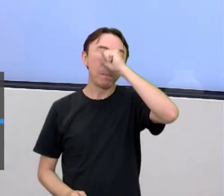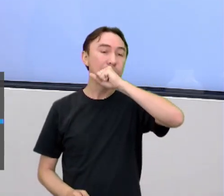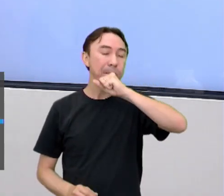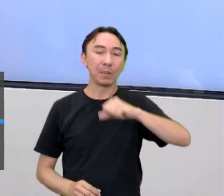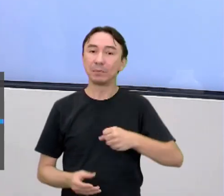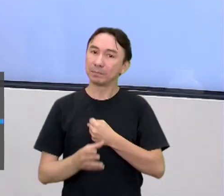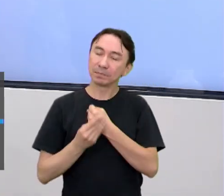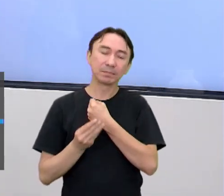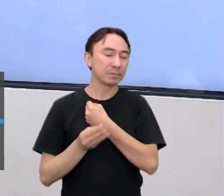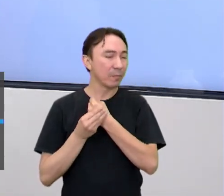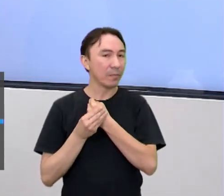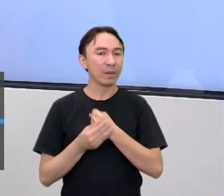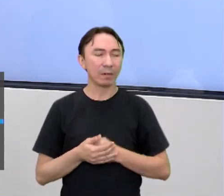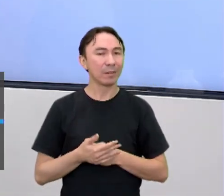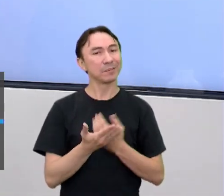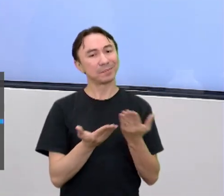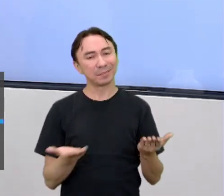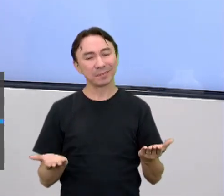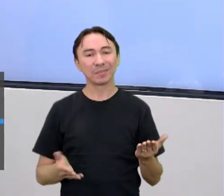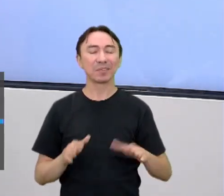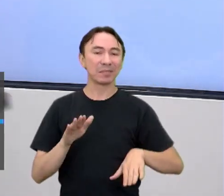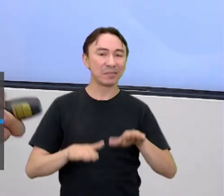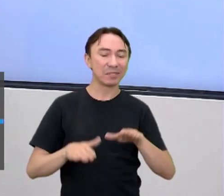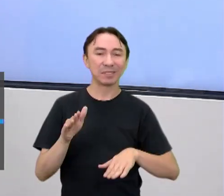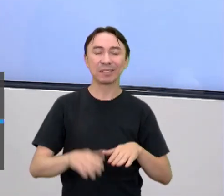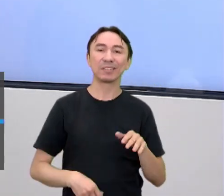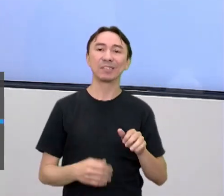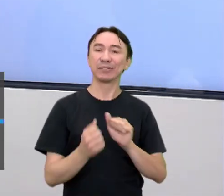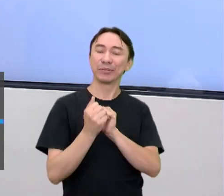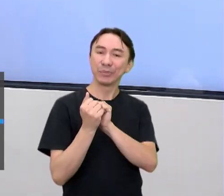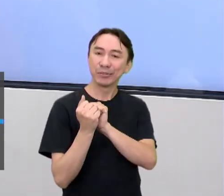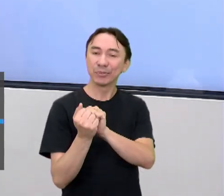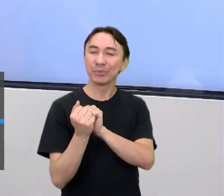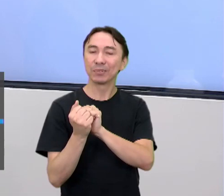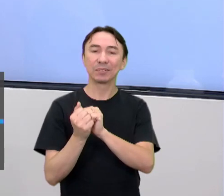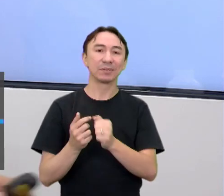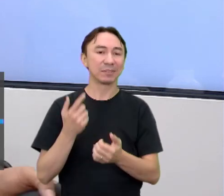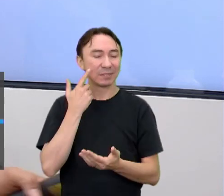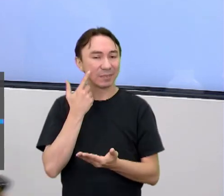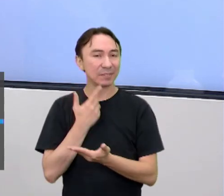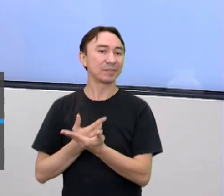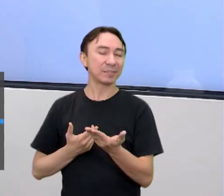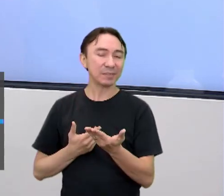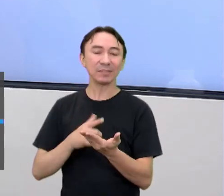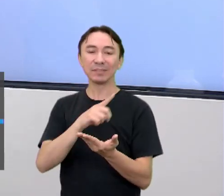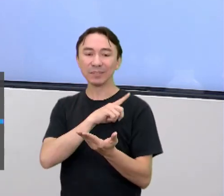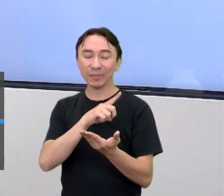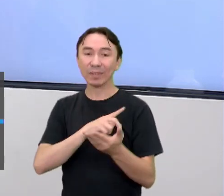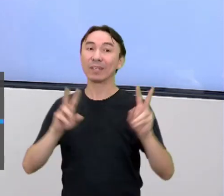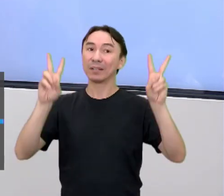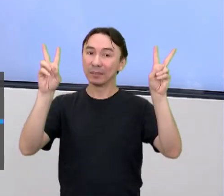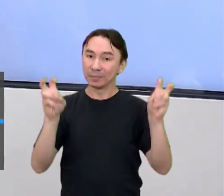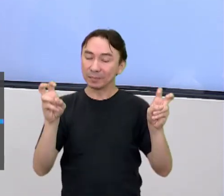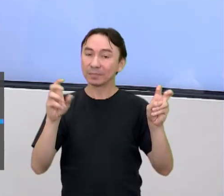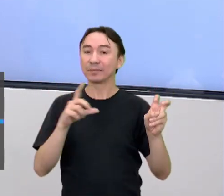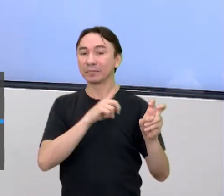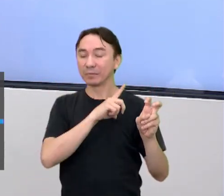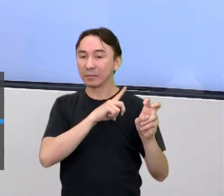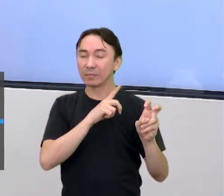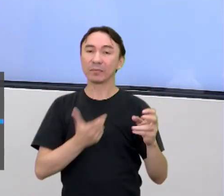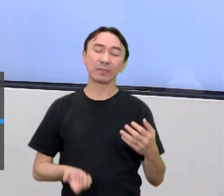aquela ideia, conversa sobre a aula, conversa sobre o tema da aula, aquela coisa mais ampla, mais abrangente, como é o